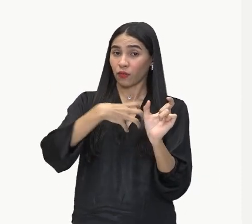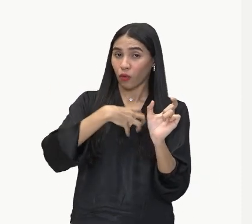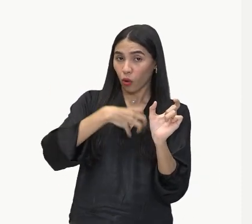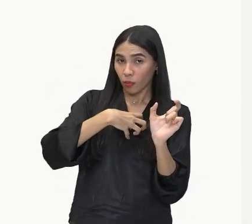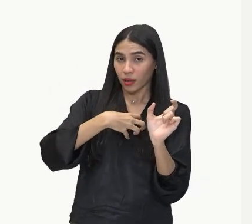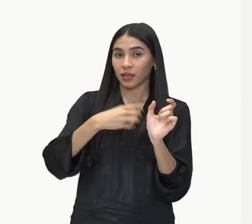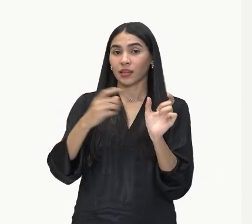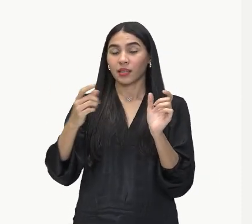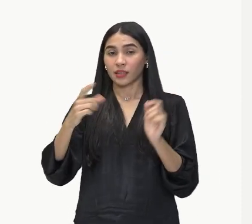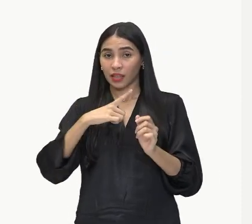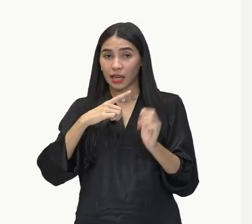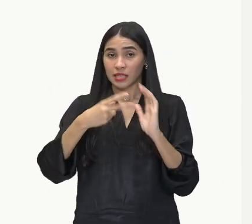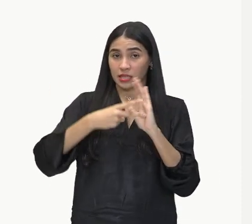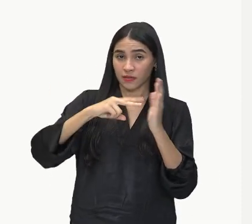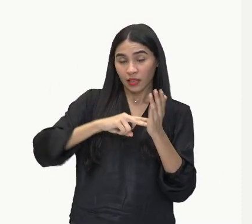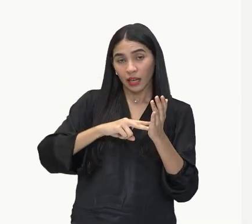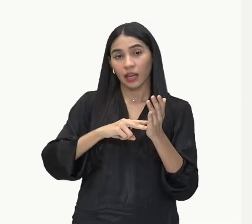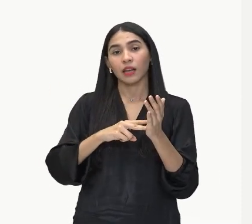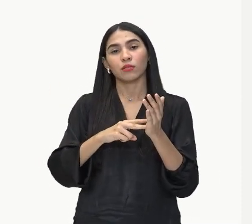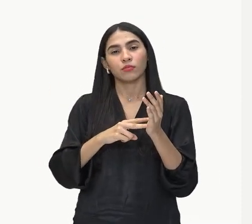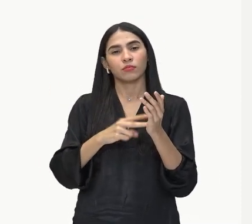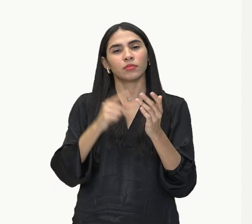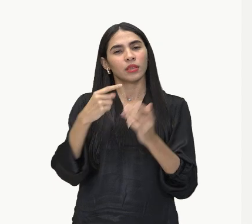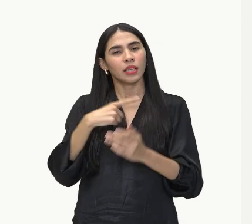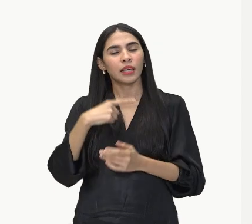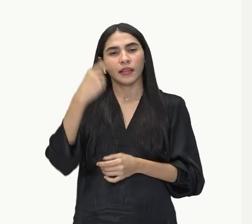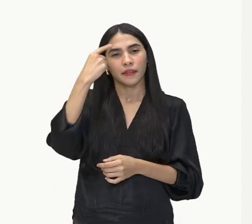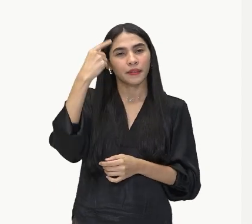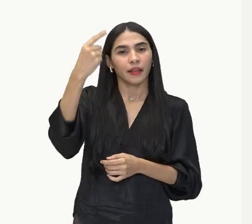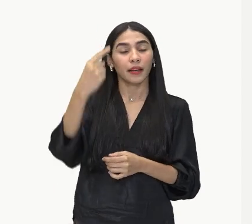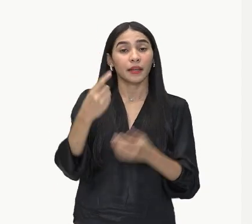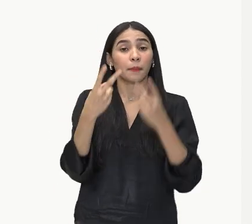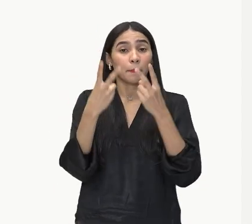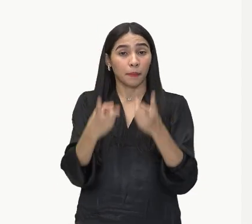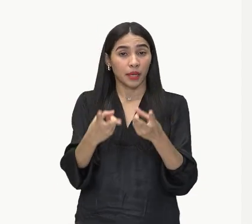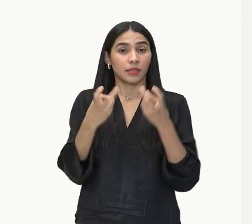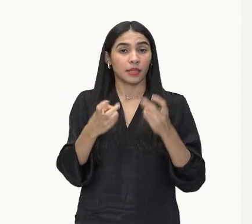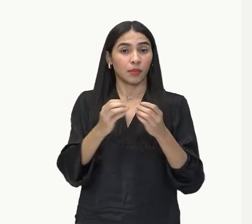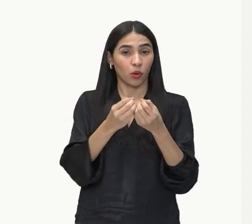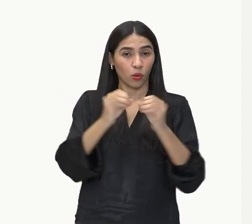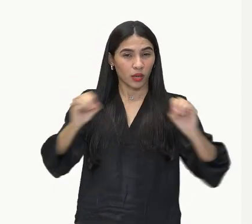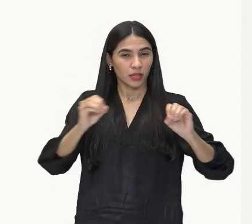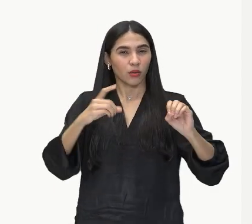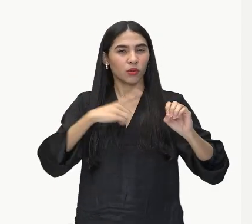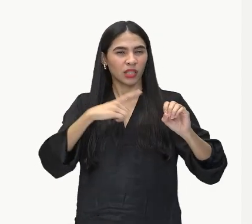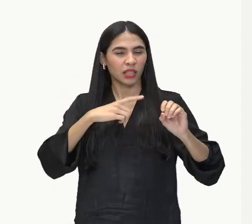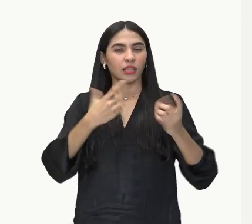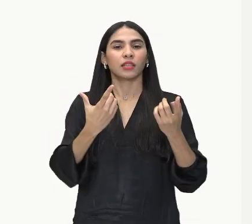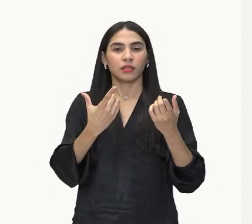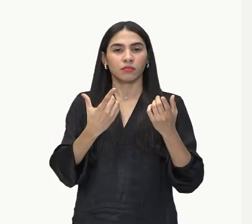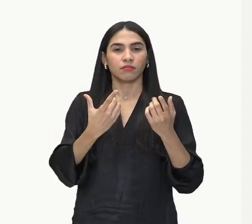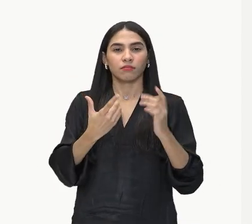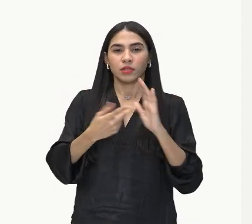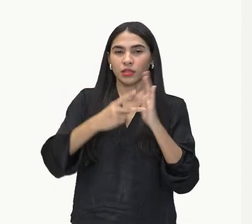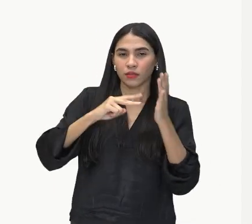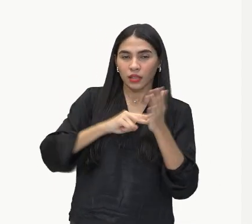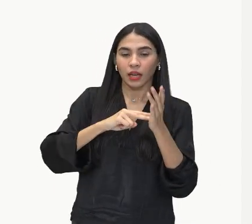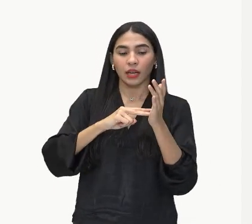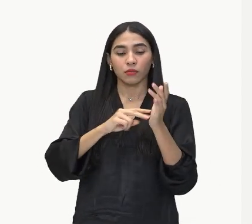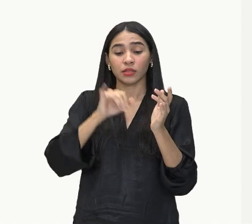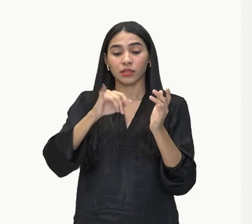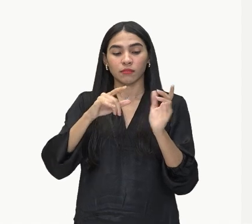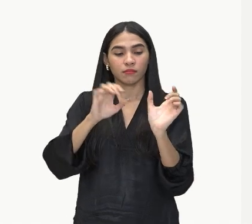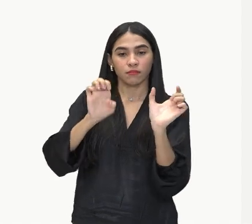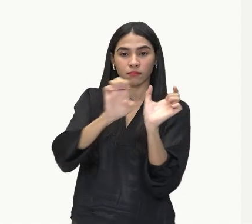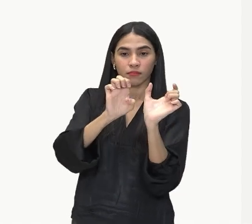Estabelece um sentido, uma ideia. Percebam que as orações elas têm esse poder aí, quando elas são conectadas por meios